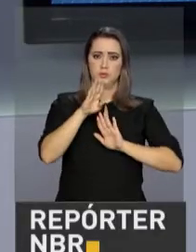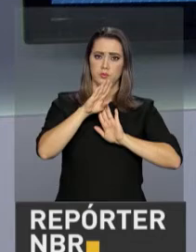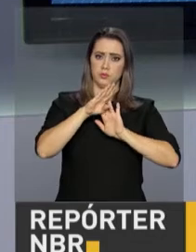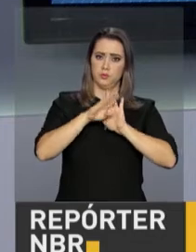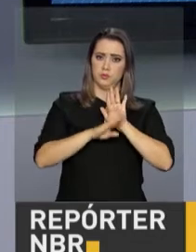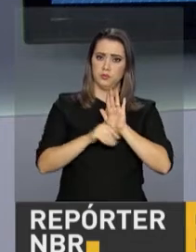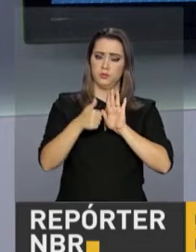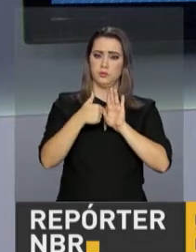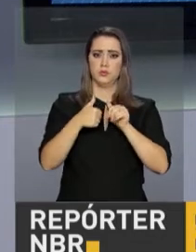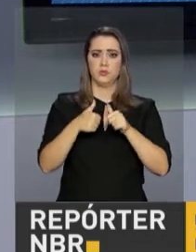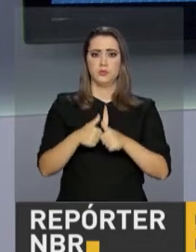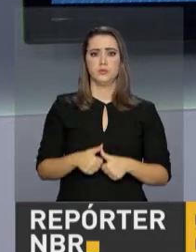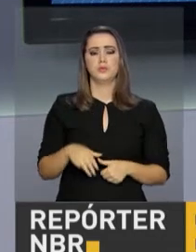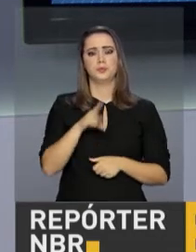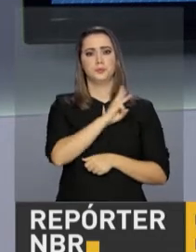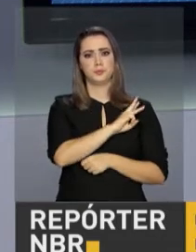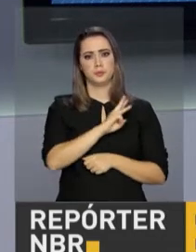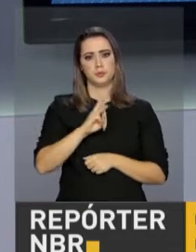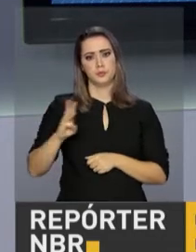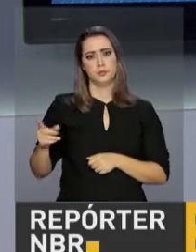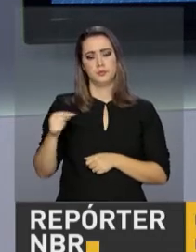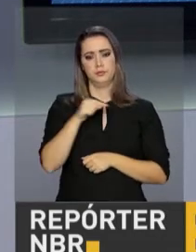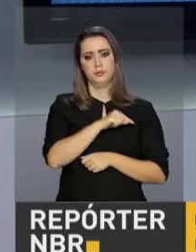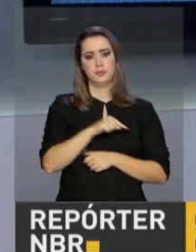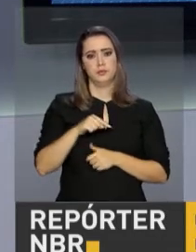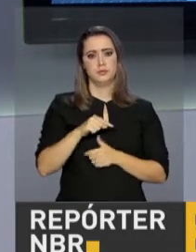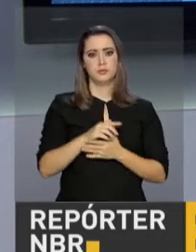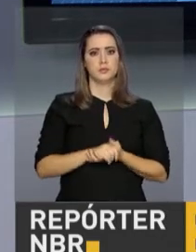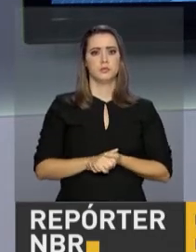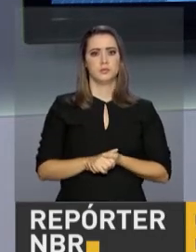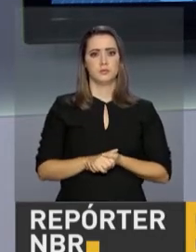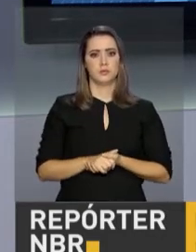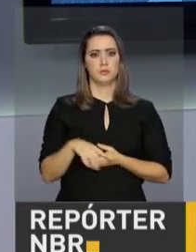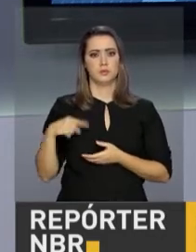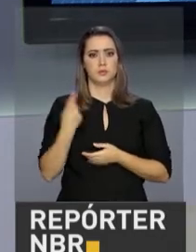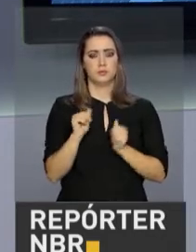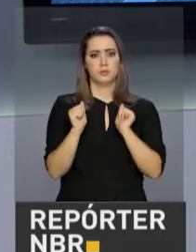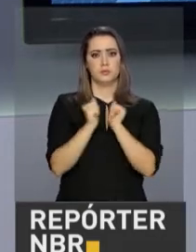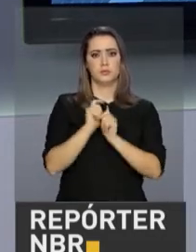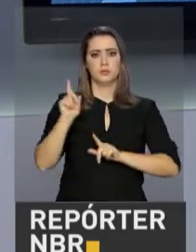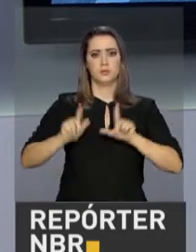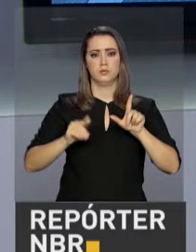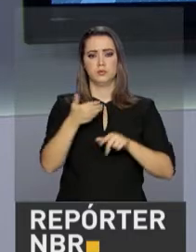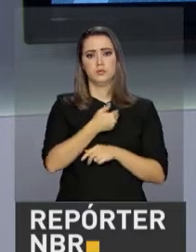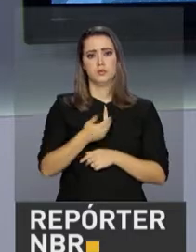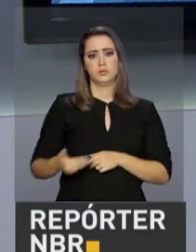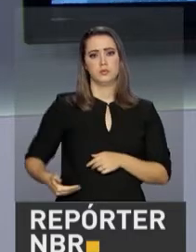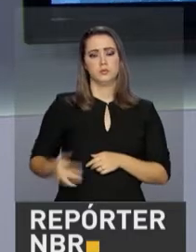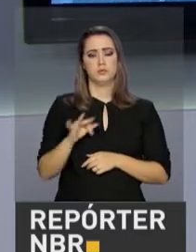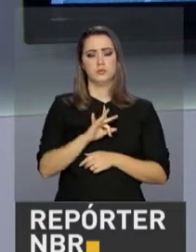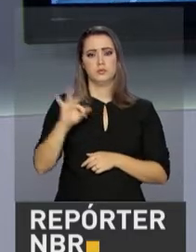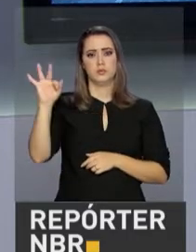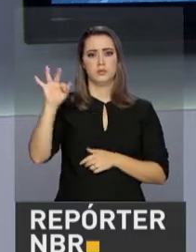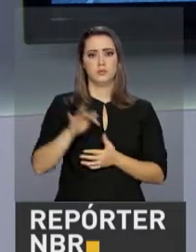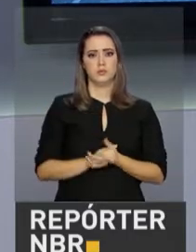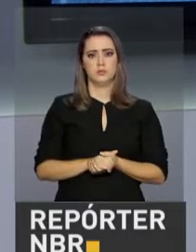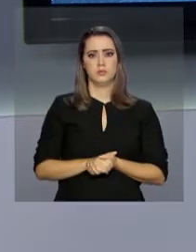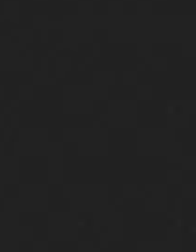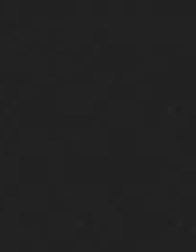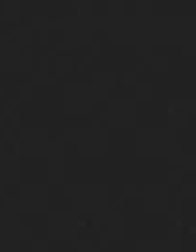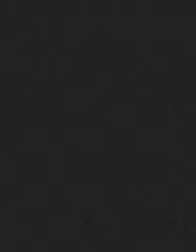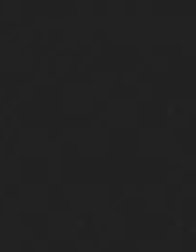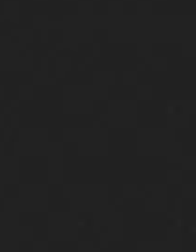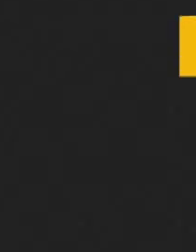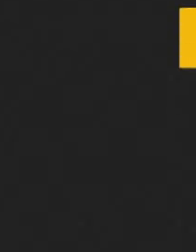YouTube. Toda a nossa programação também está na página da NBR na internet. Continue com a gente na NBR, a TV do Governo Federal.